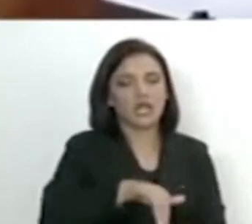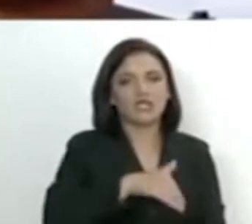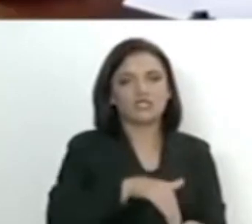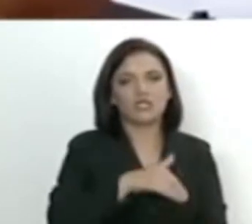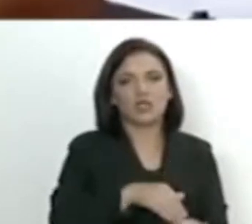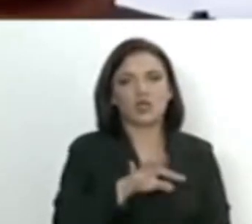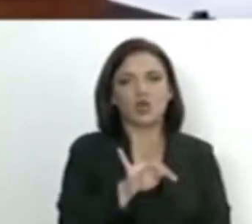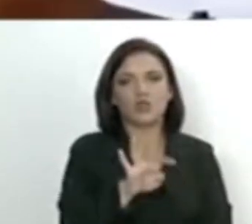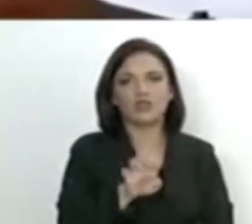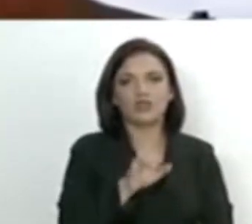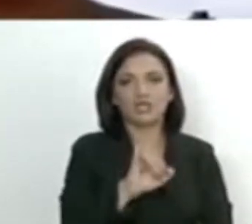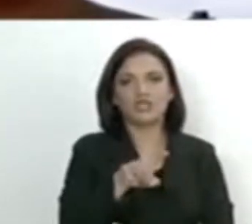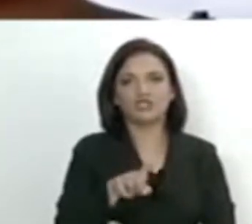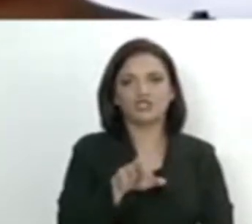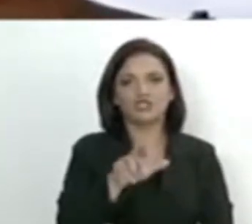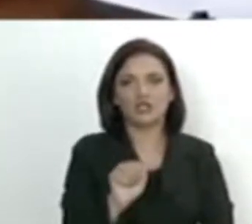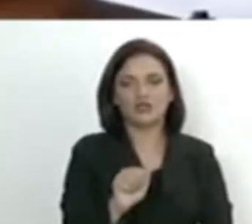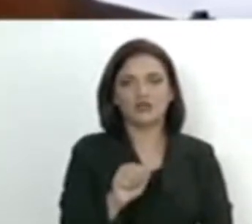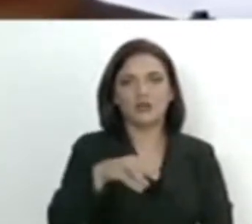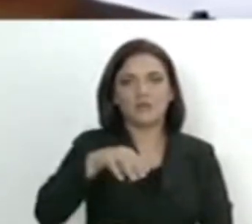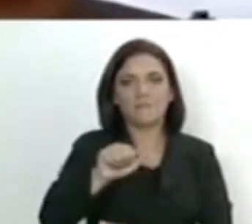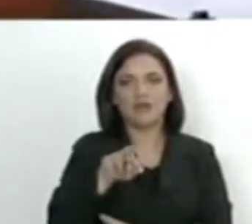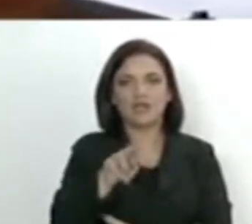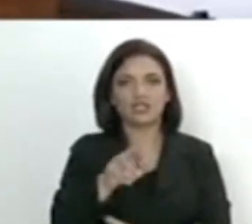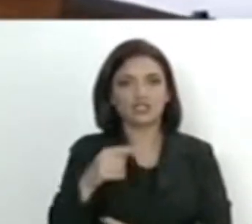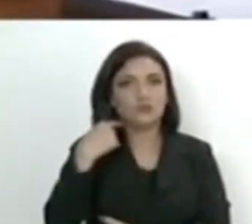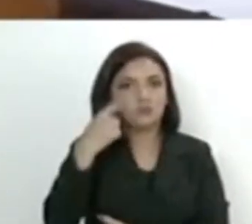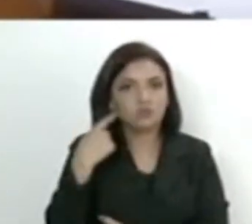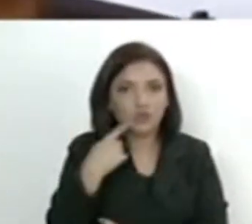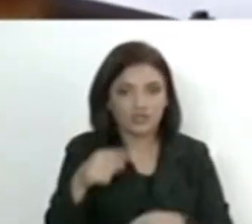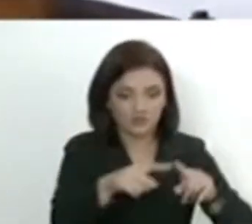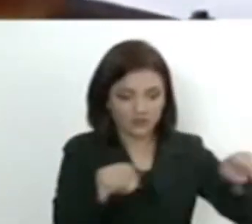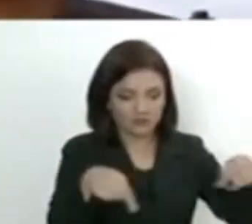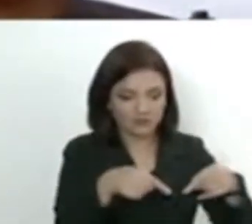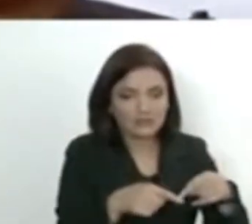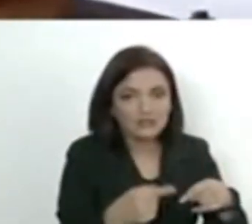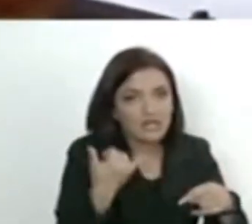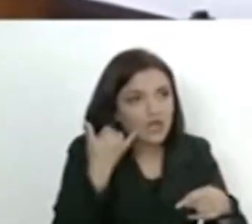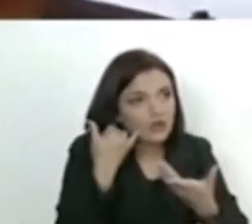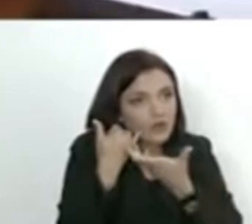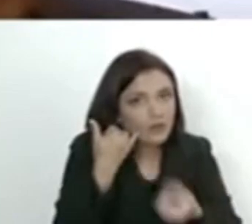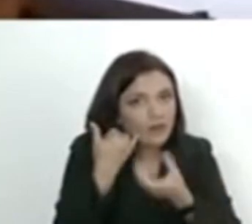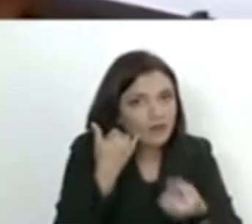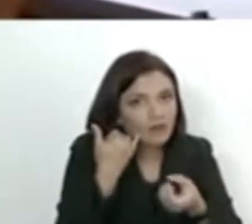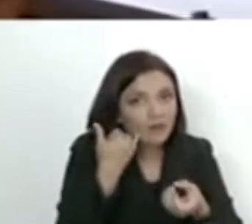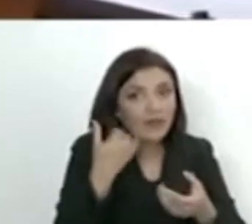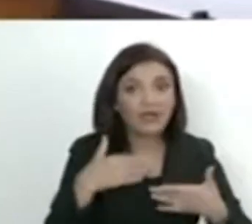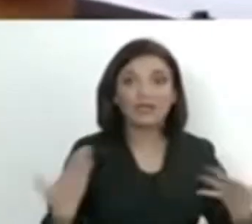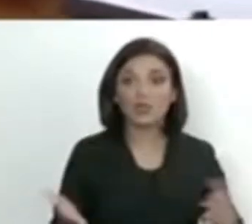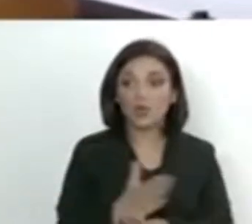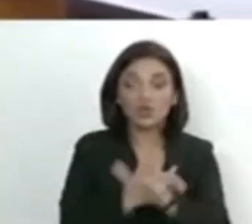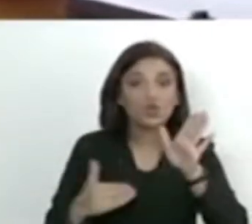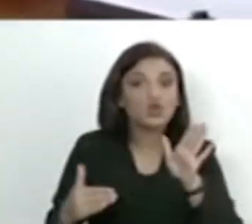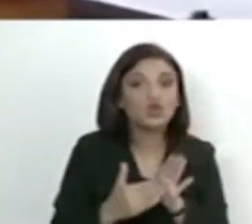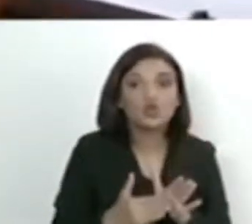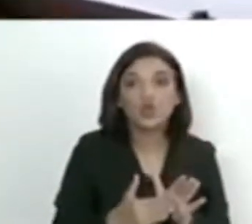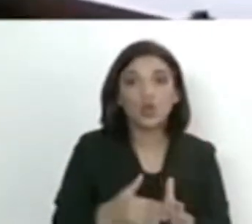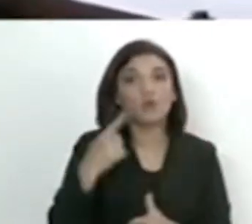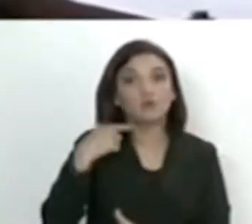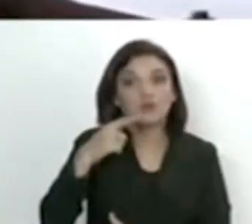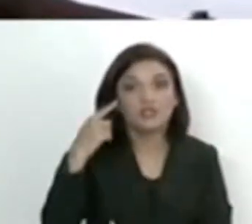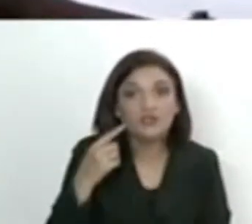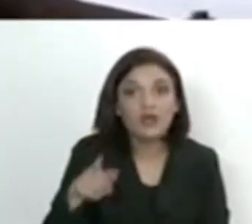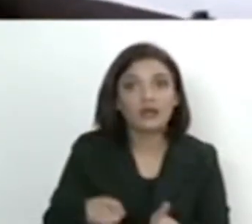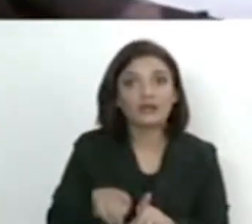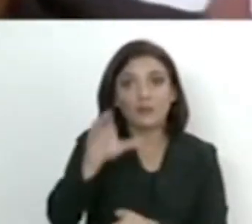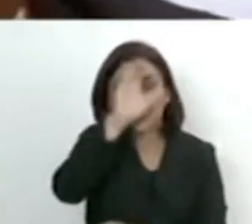meio E aí olha só vários escritórios advocacia ganharam milhões com operação lava-jato ele citou um tal